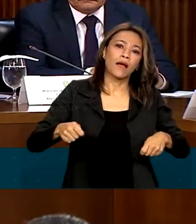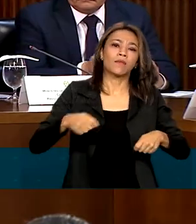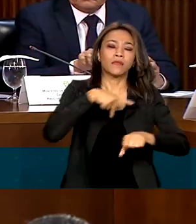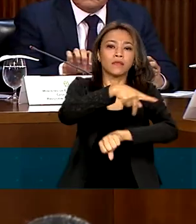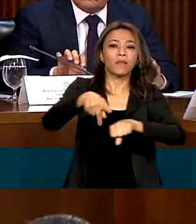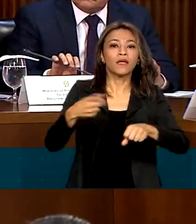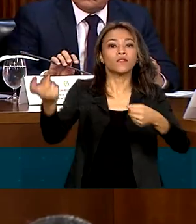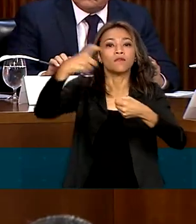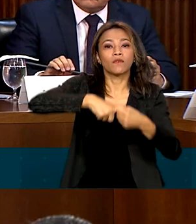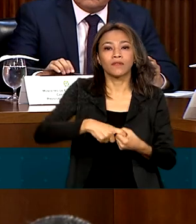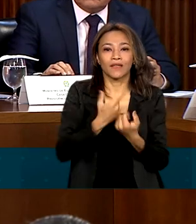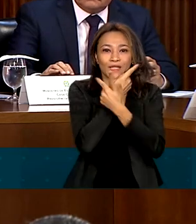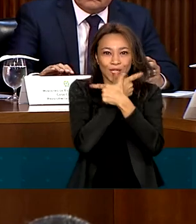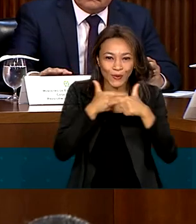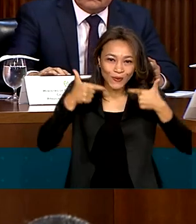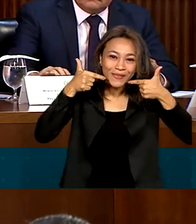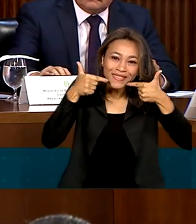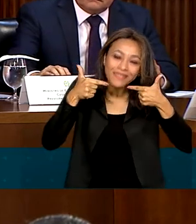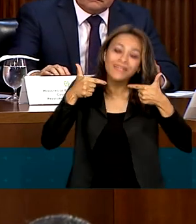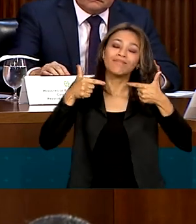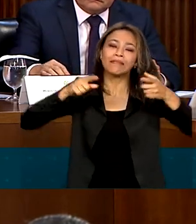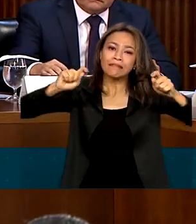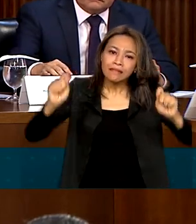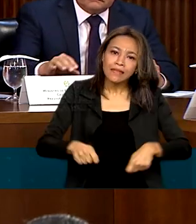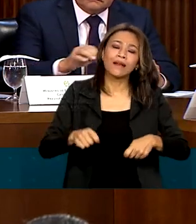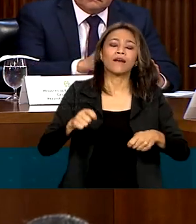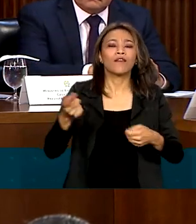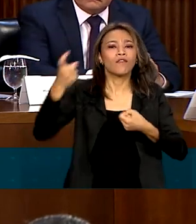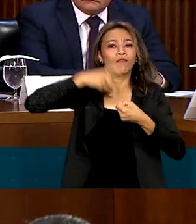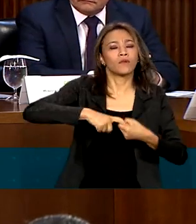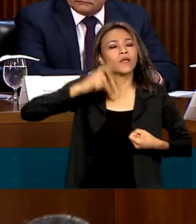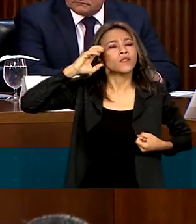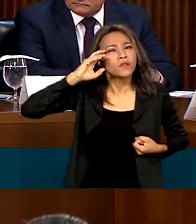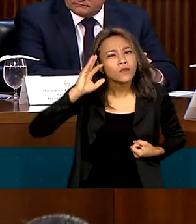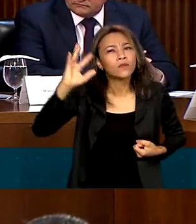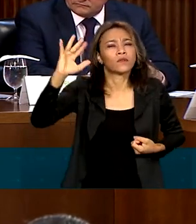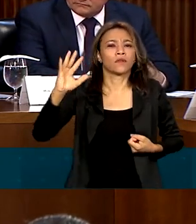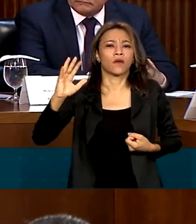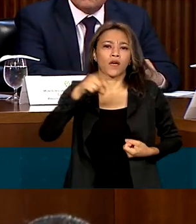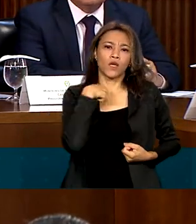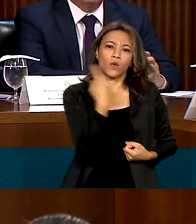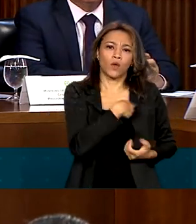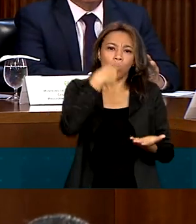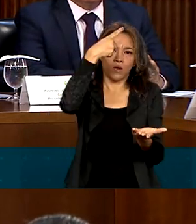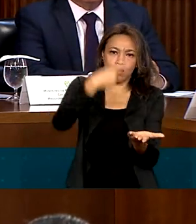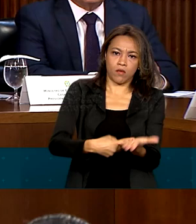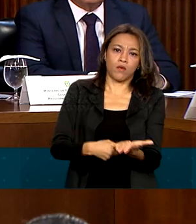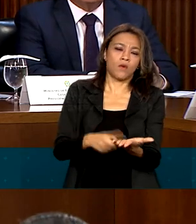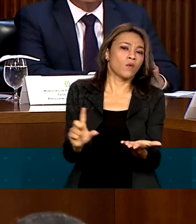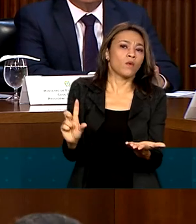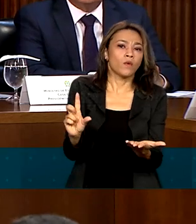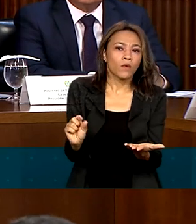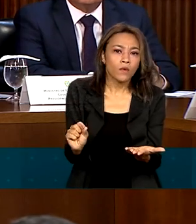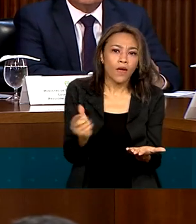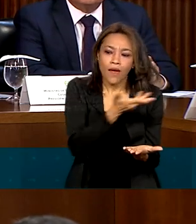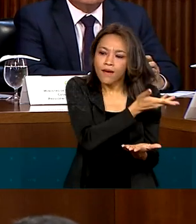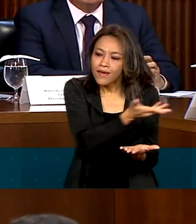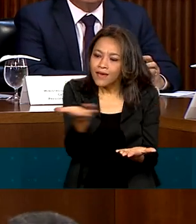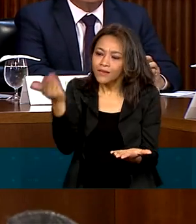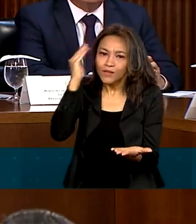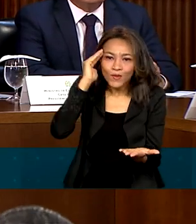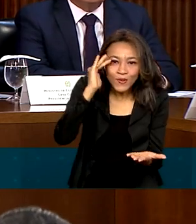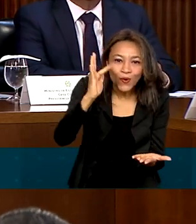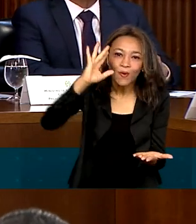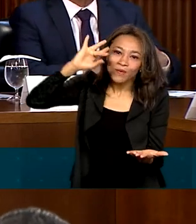É possível fazer essas pessoas voltarem a sonhar. E a nossa obrigação é de transformar esse sonho